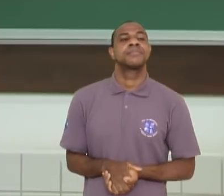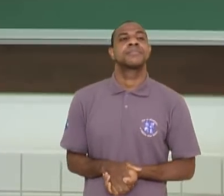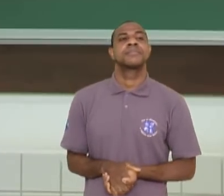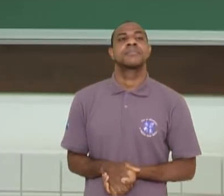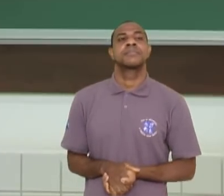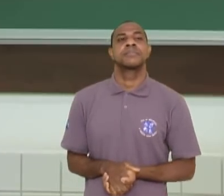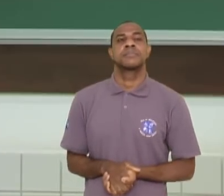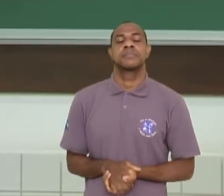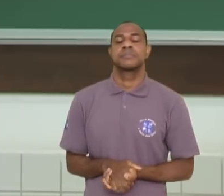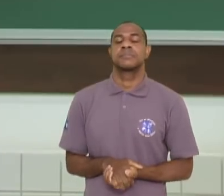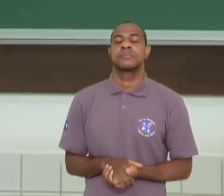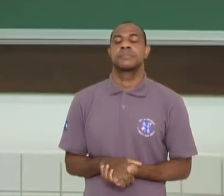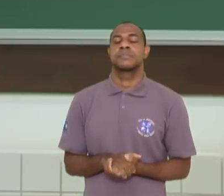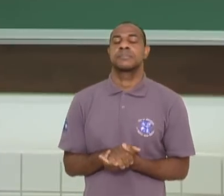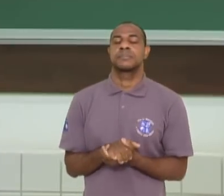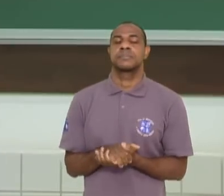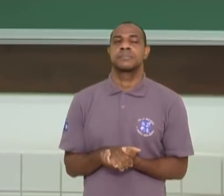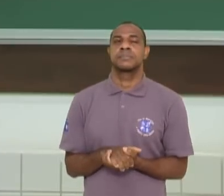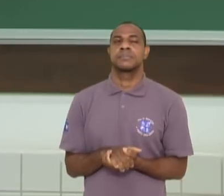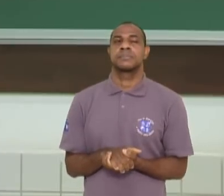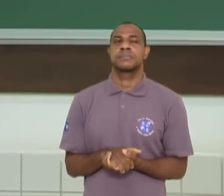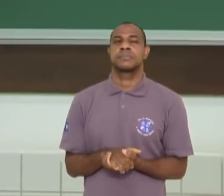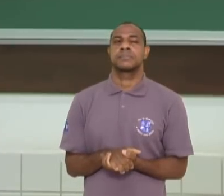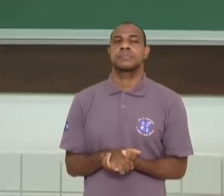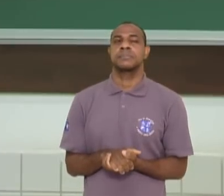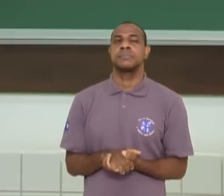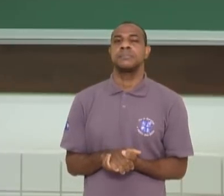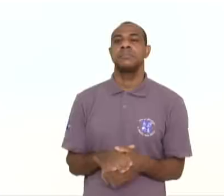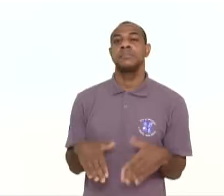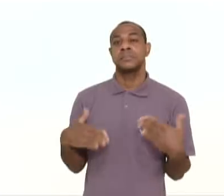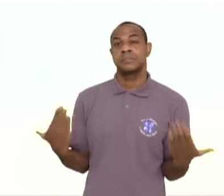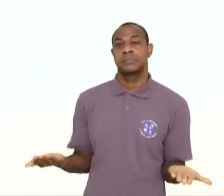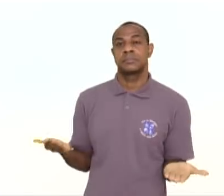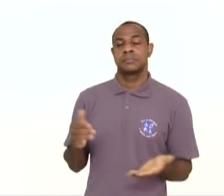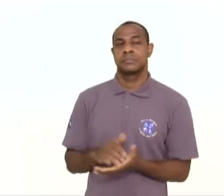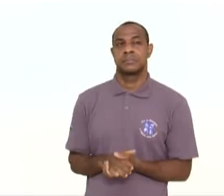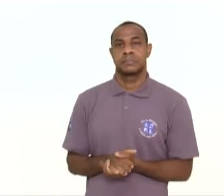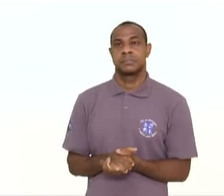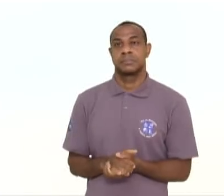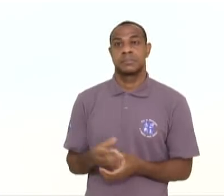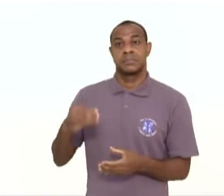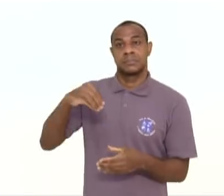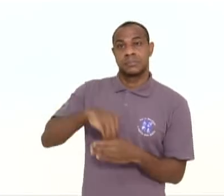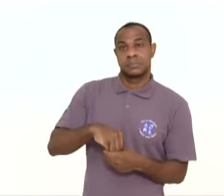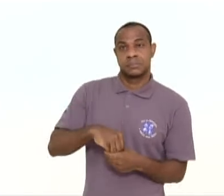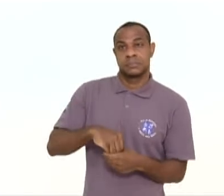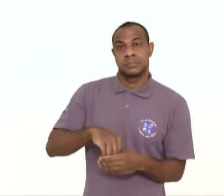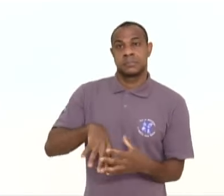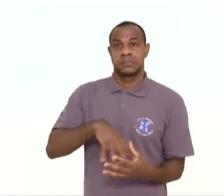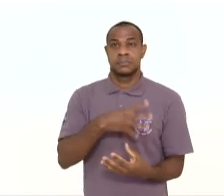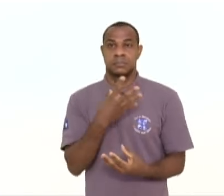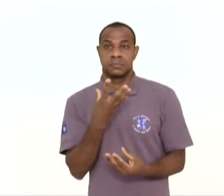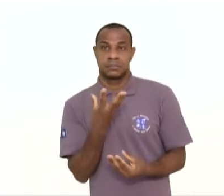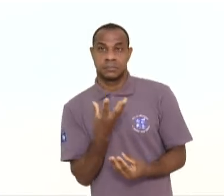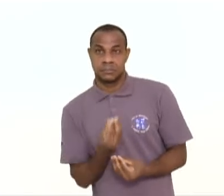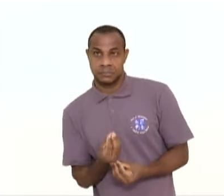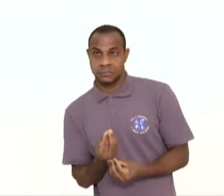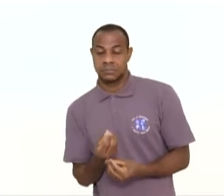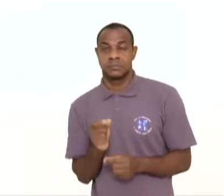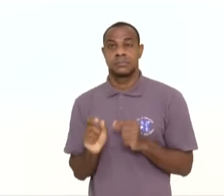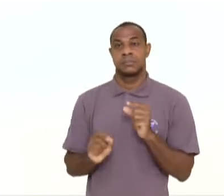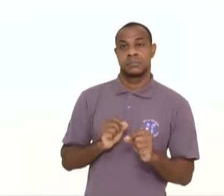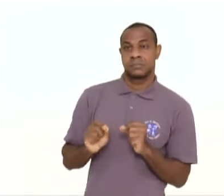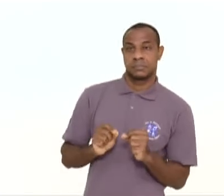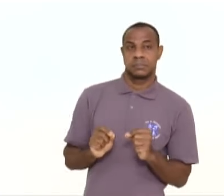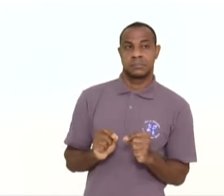Então definindo mímica aqui para vocês. Então, a mímica dentro da arte, nós temos duas situações, né? Então, ela está retratada dentro da arte, nós